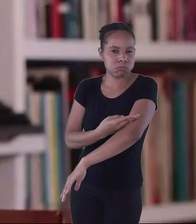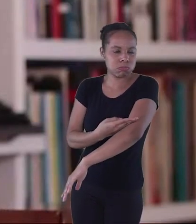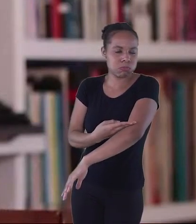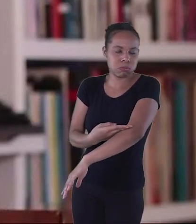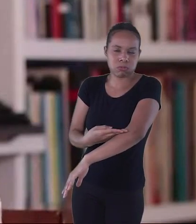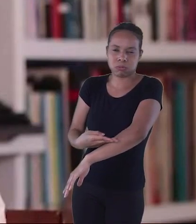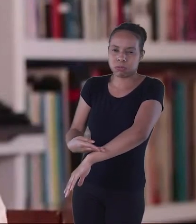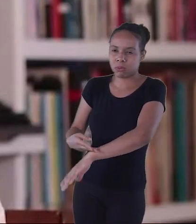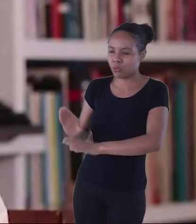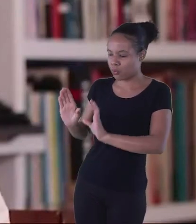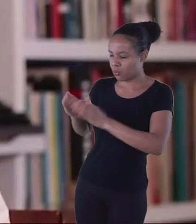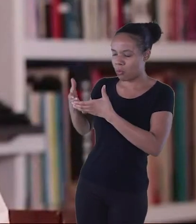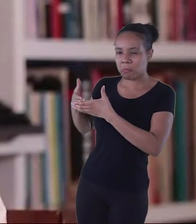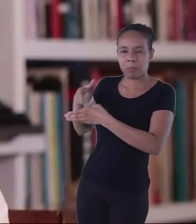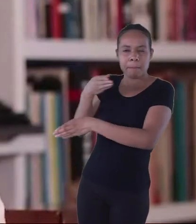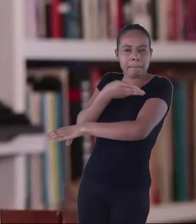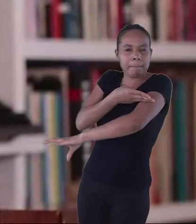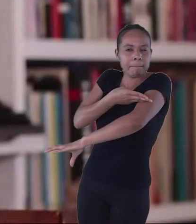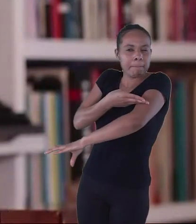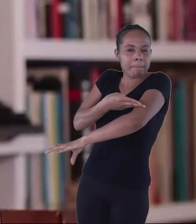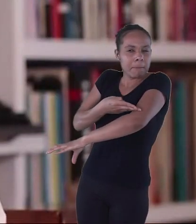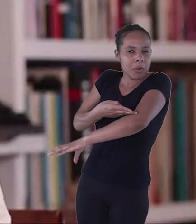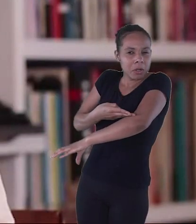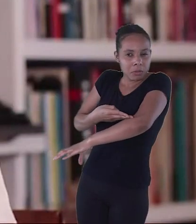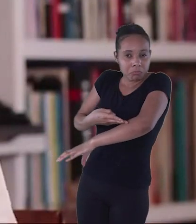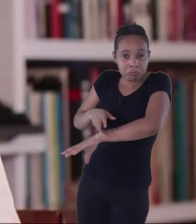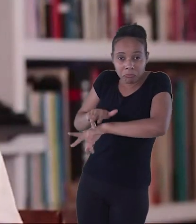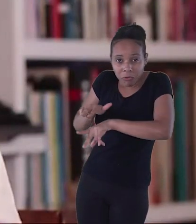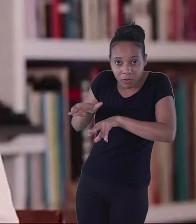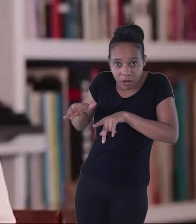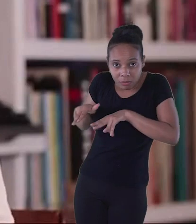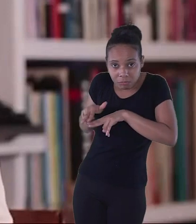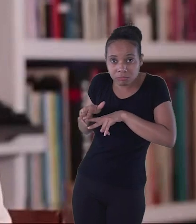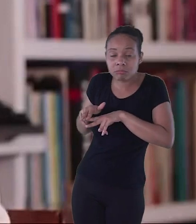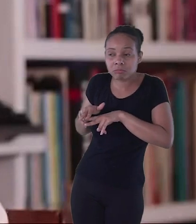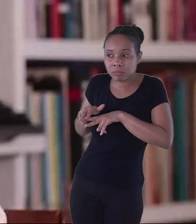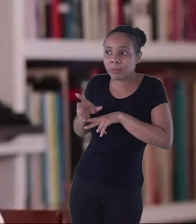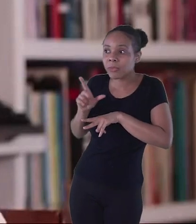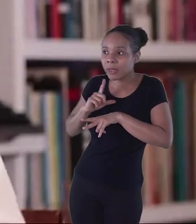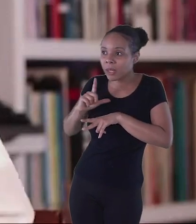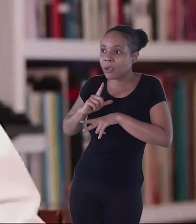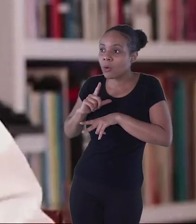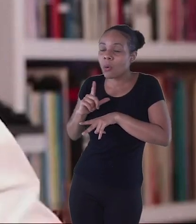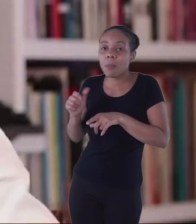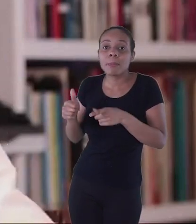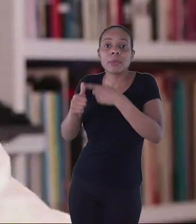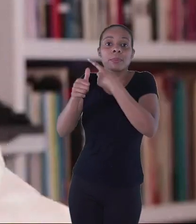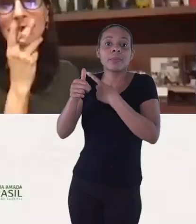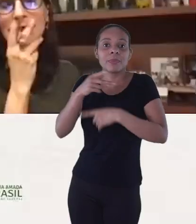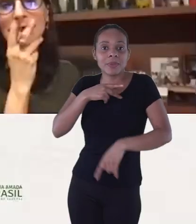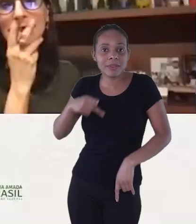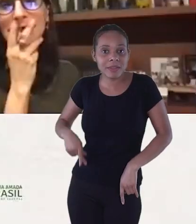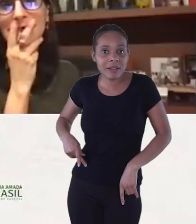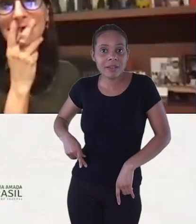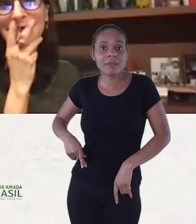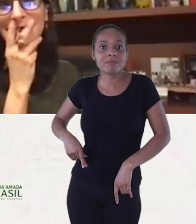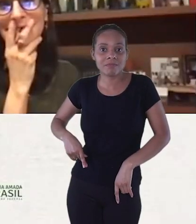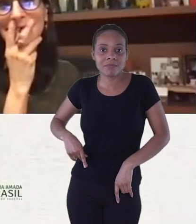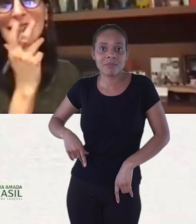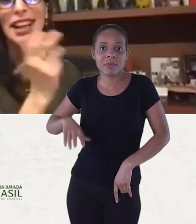muito branco, e o Adão se impôs, veio também ser o primeiro presidente da Fundação Palmares. Olha a reclamação.